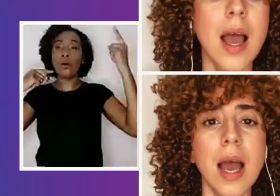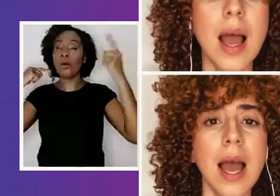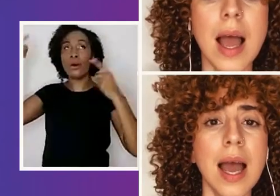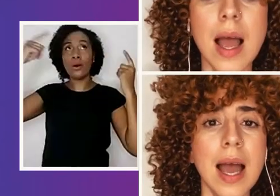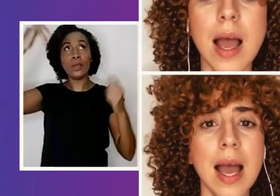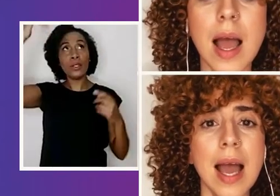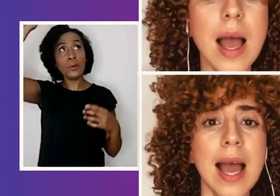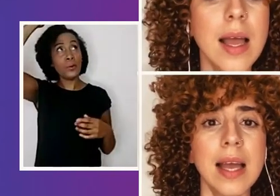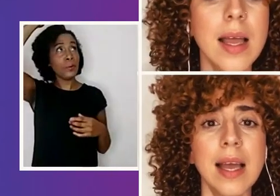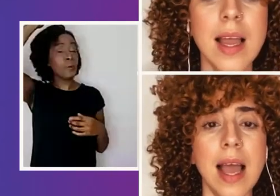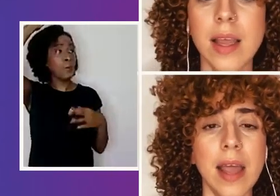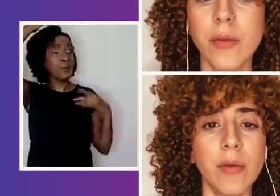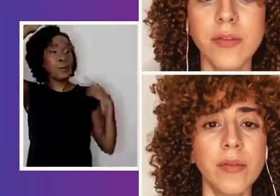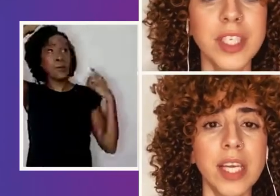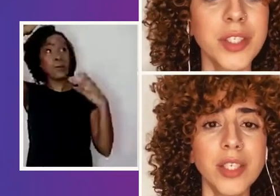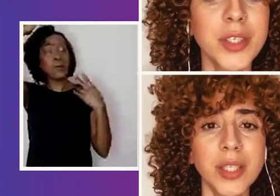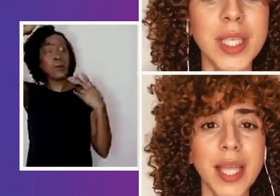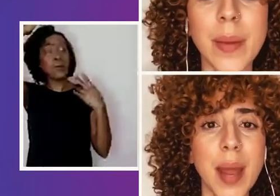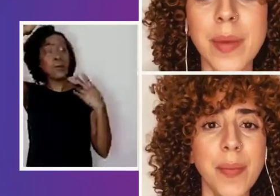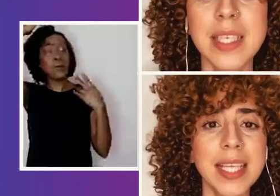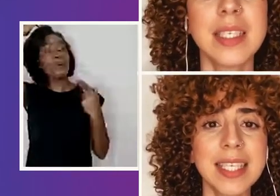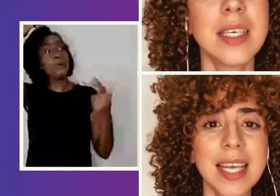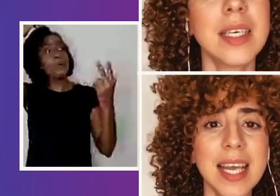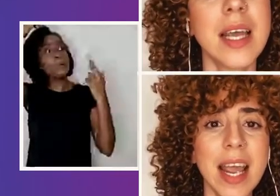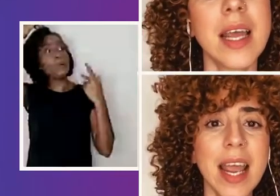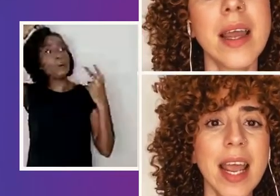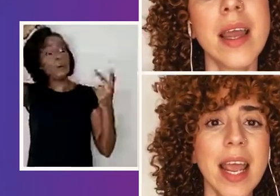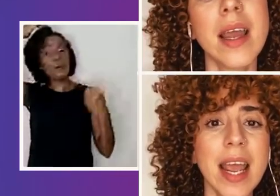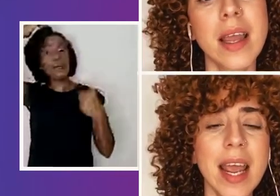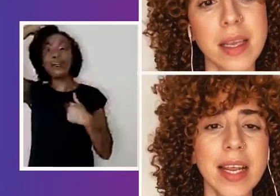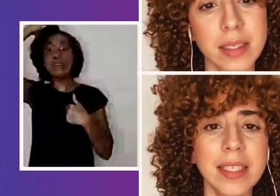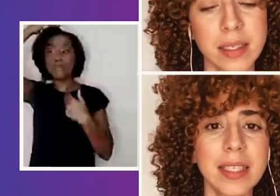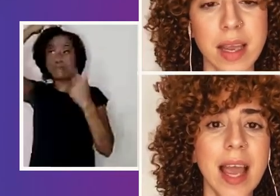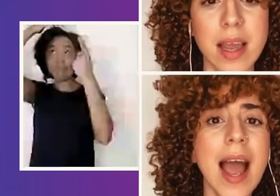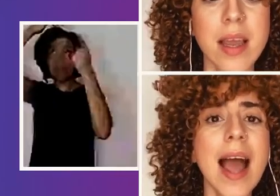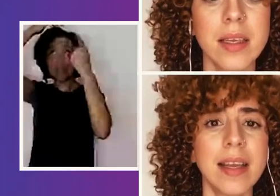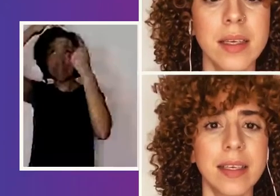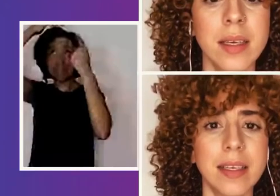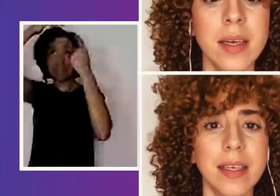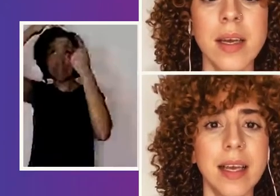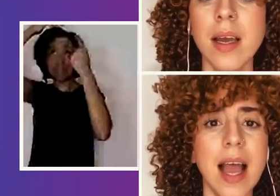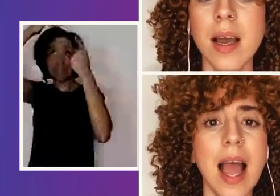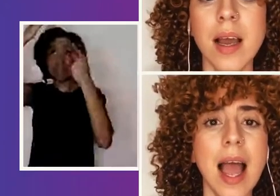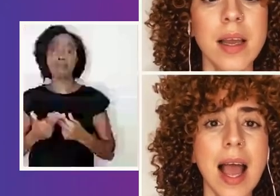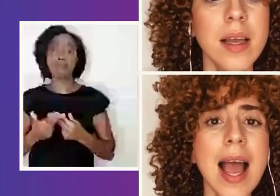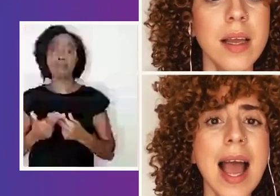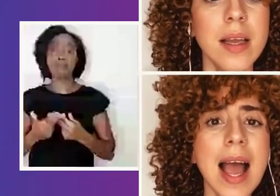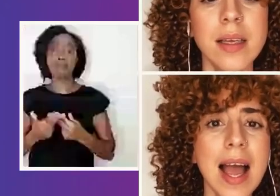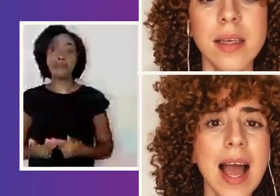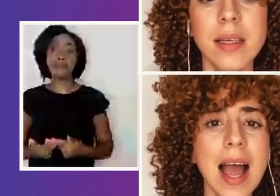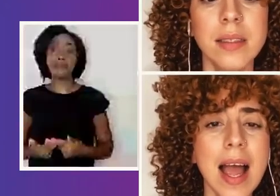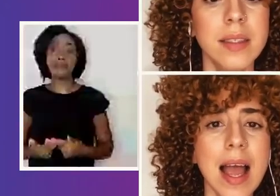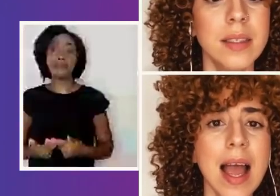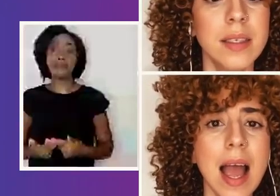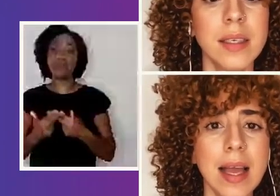normal, eu finjo ter paciência.